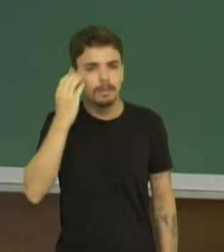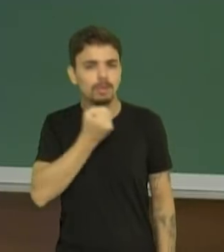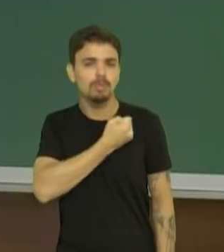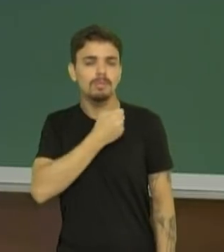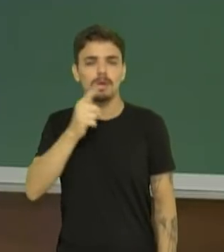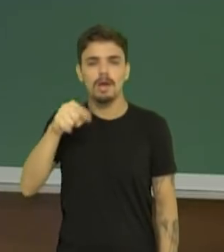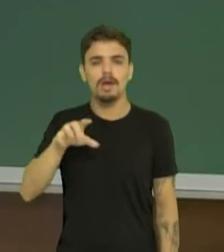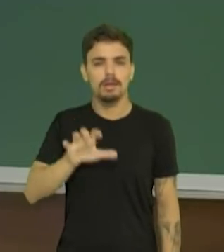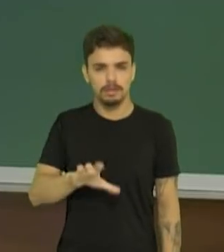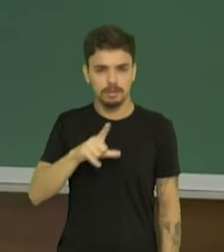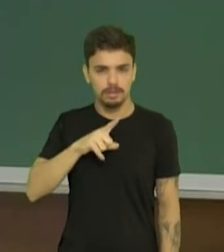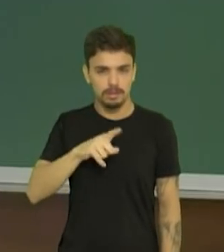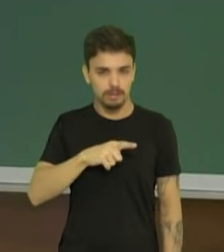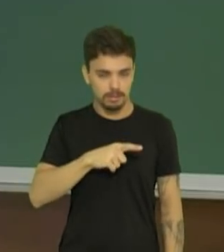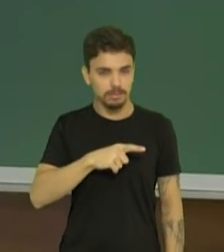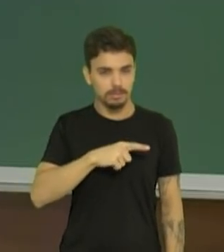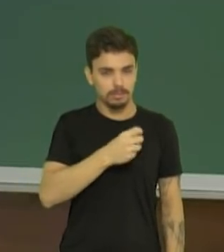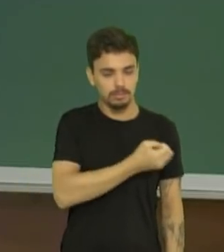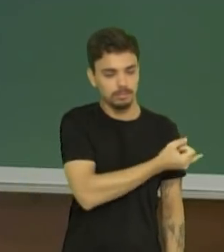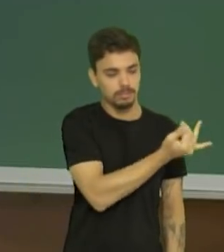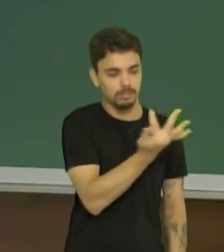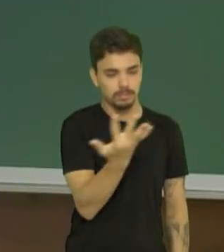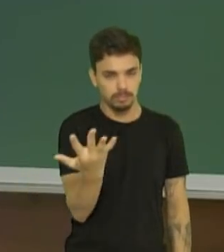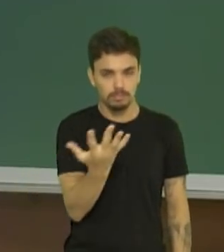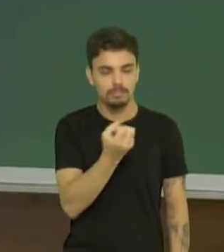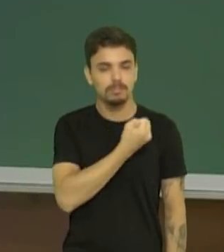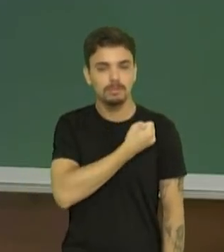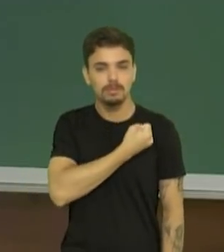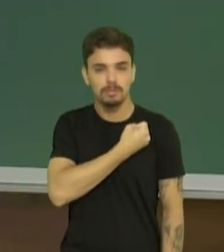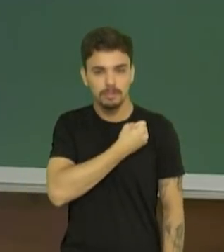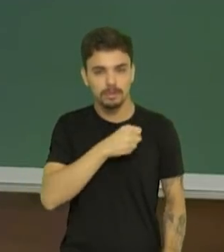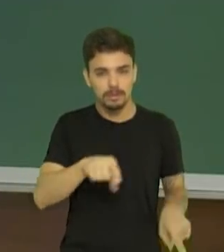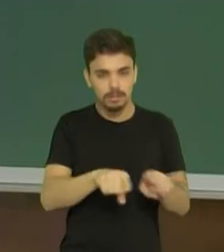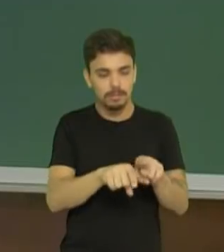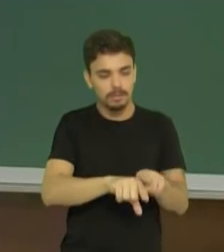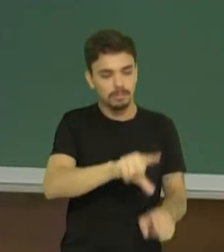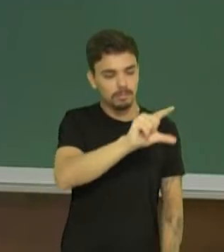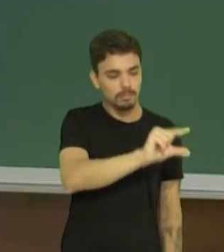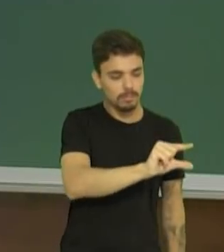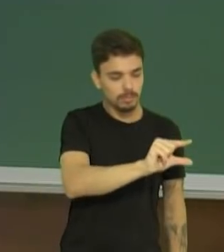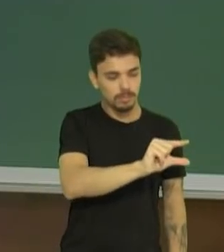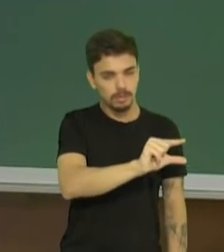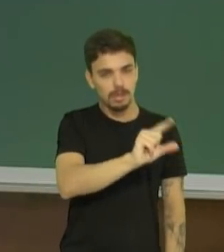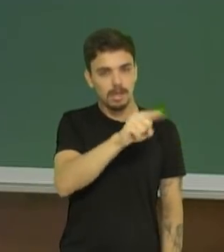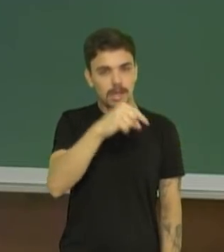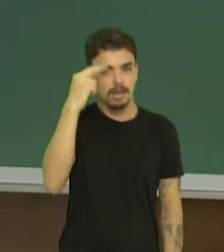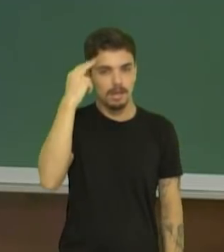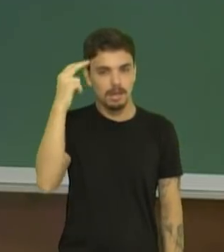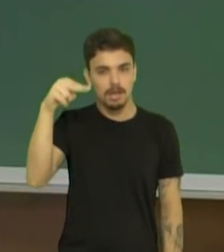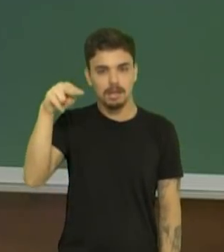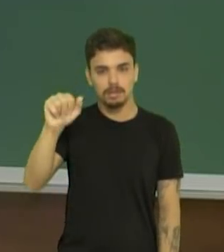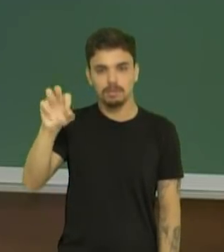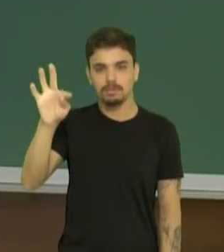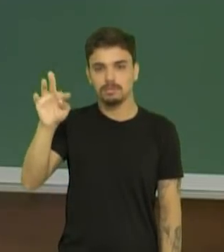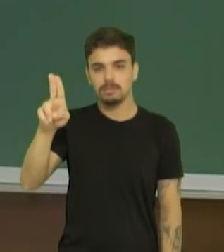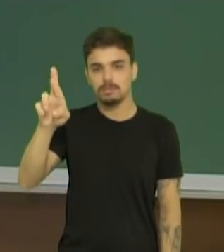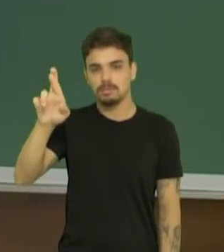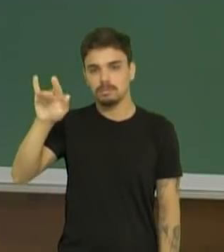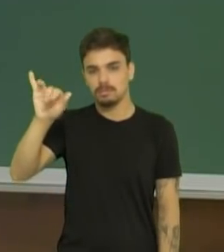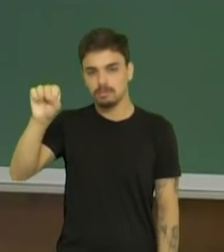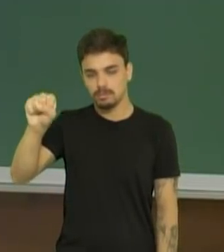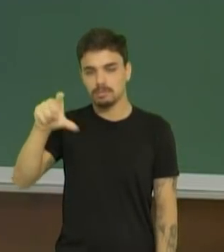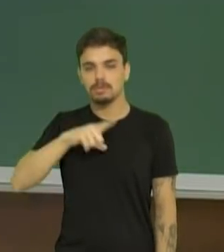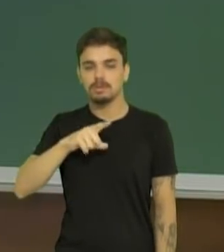dos números, né, os conjuntos numéricos, e o menorzinho deles é o conjunto dos números naturais, onde tem números